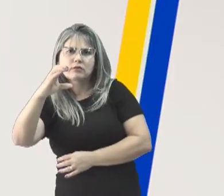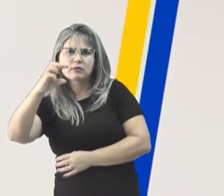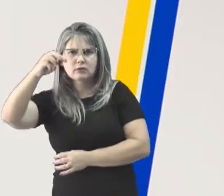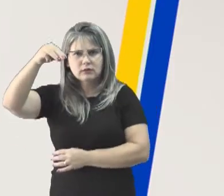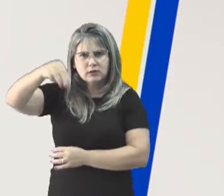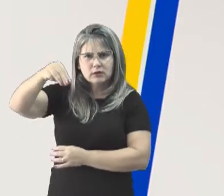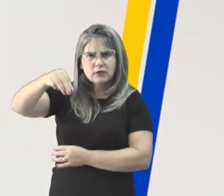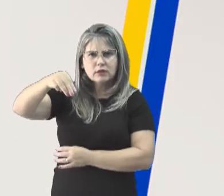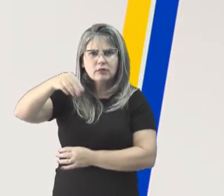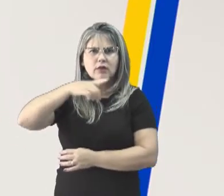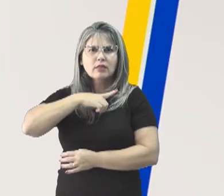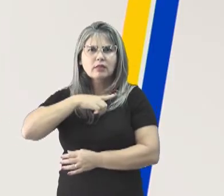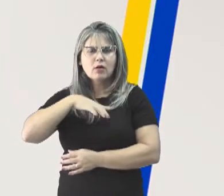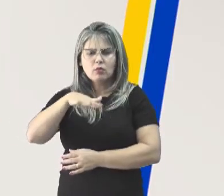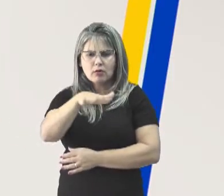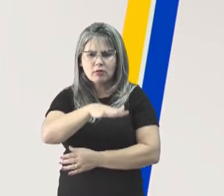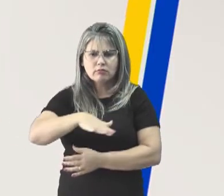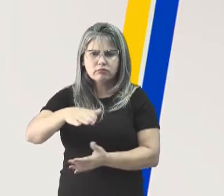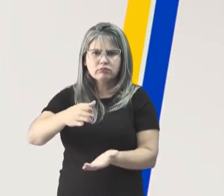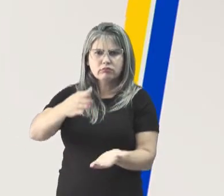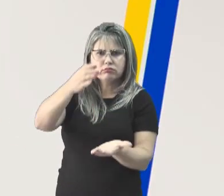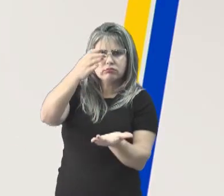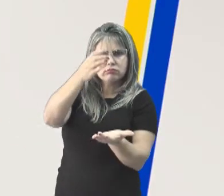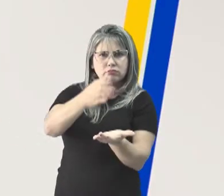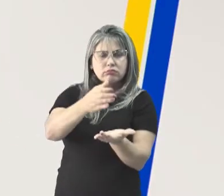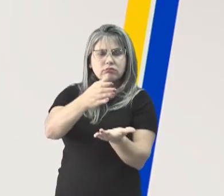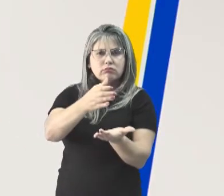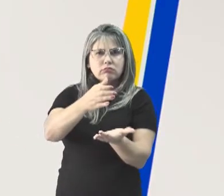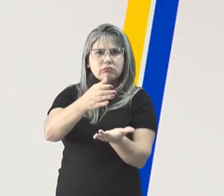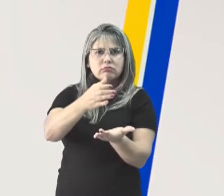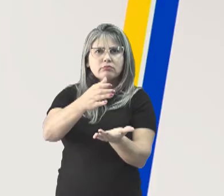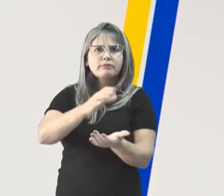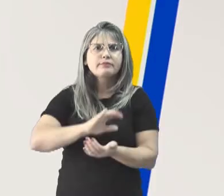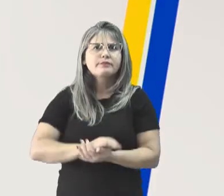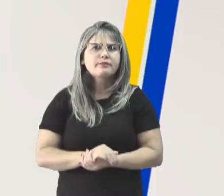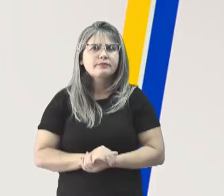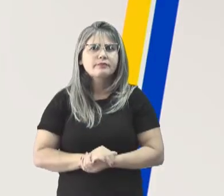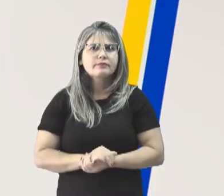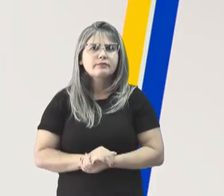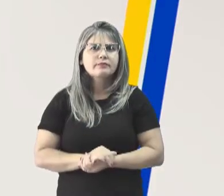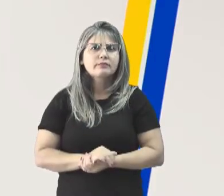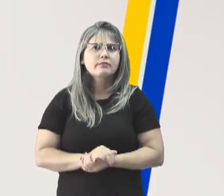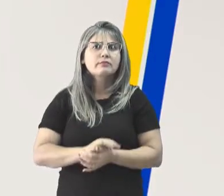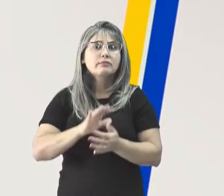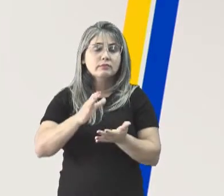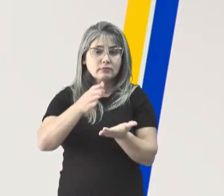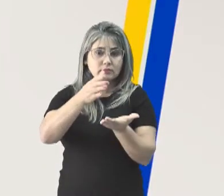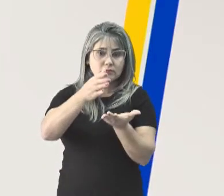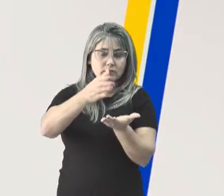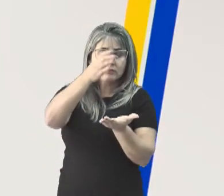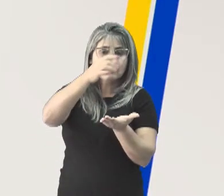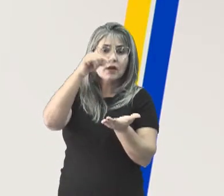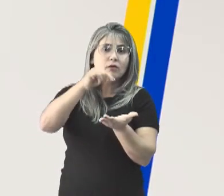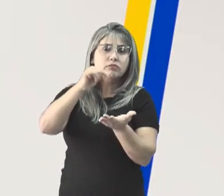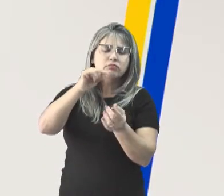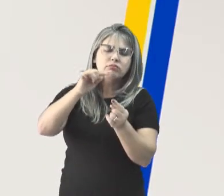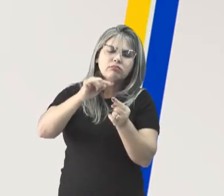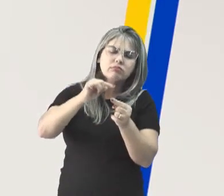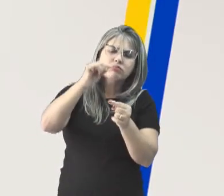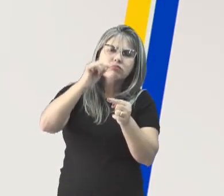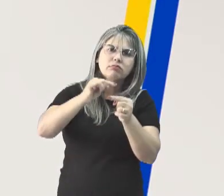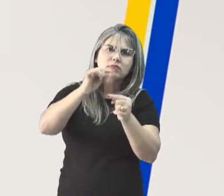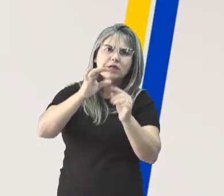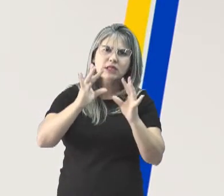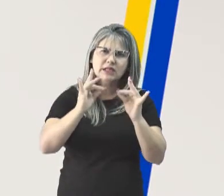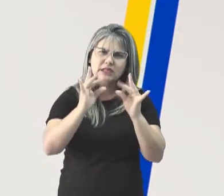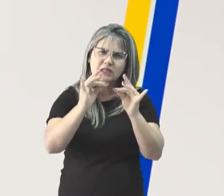plana paralela ao solo, então a altura do nível do líquido contido no recipiente é igual